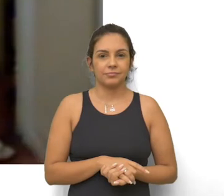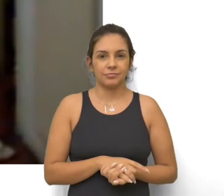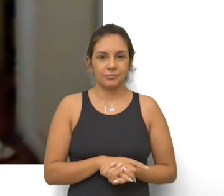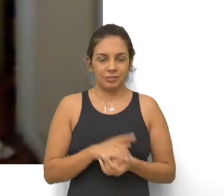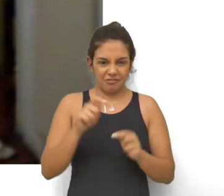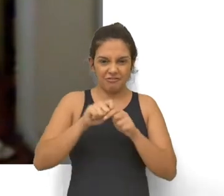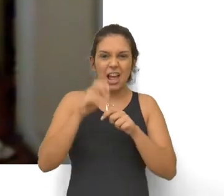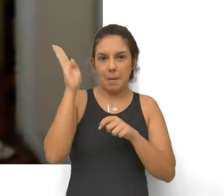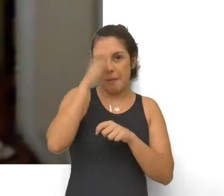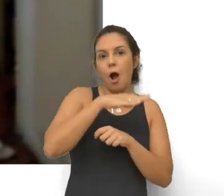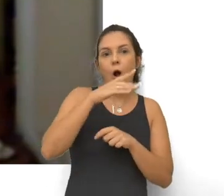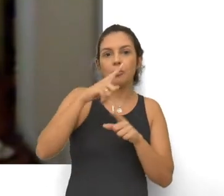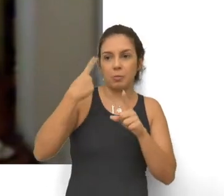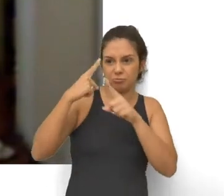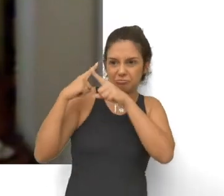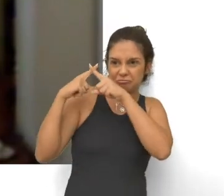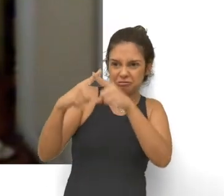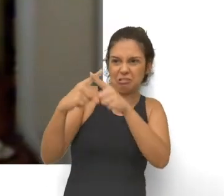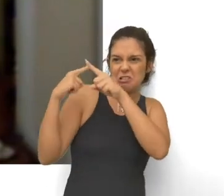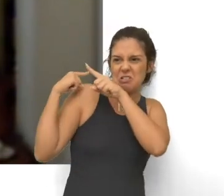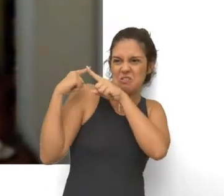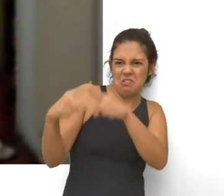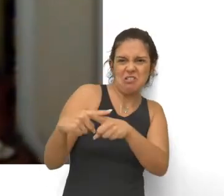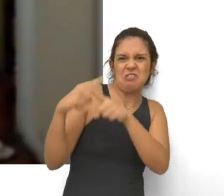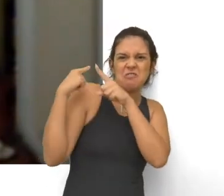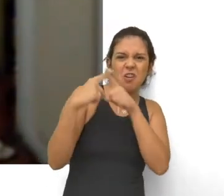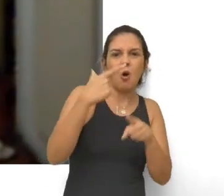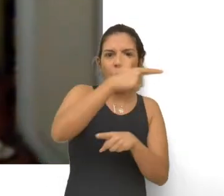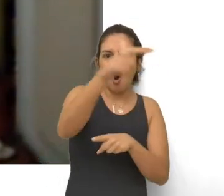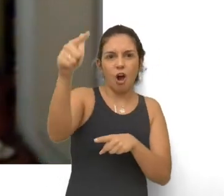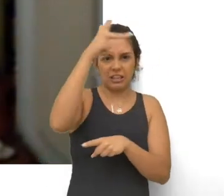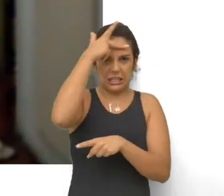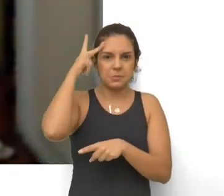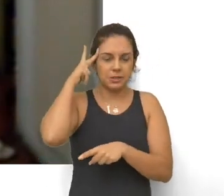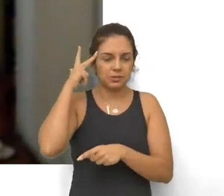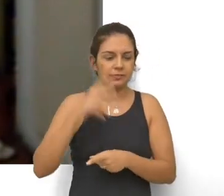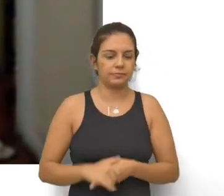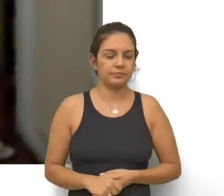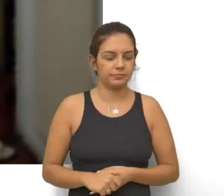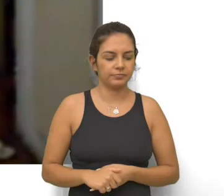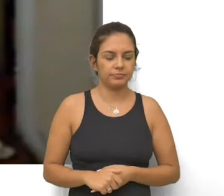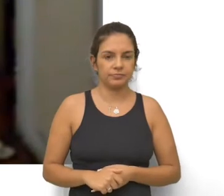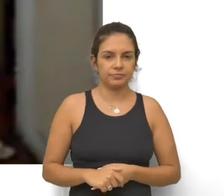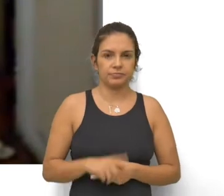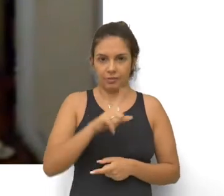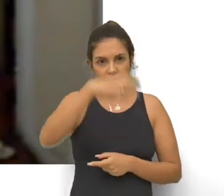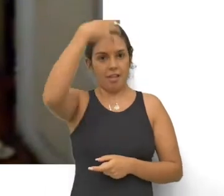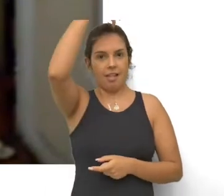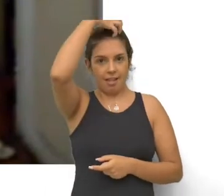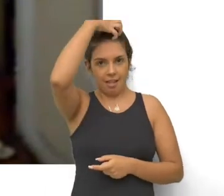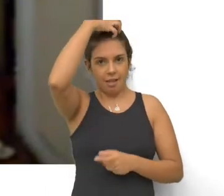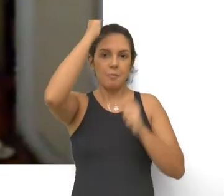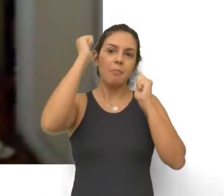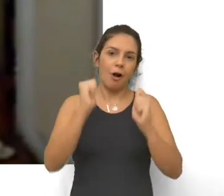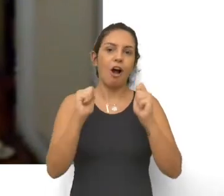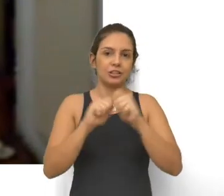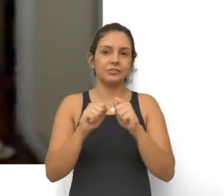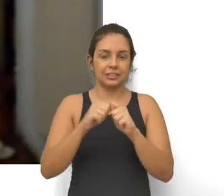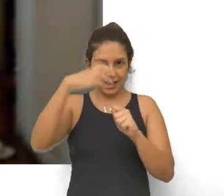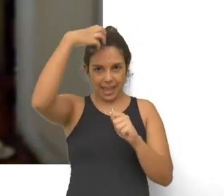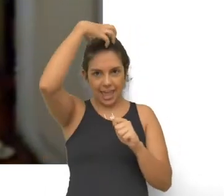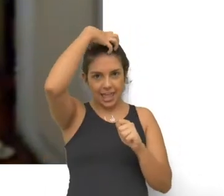dos outros, né, de todos os inimigos dele. Ele é desenfreadamente vingativo. E ele tem o poder, ele é um rei, então ele pode fazer isso,